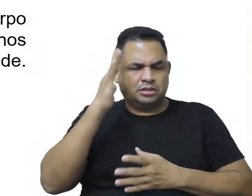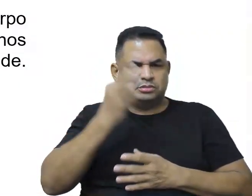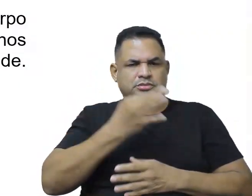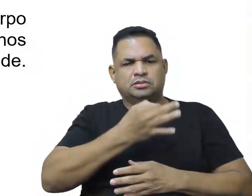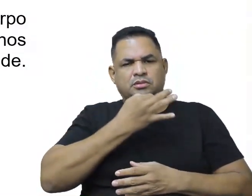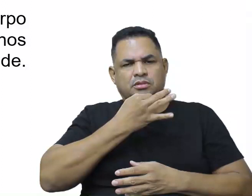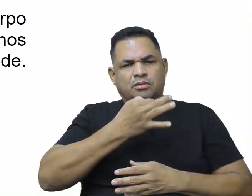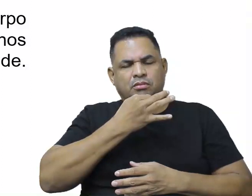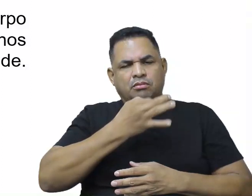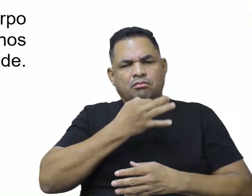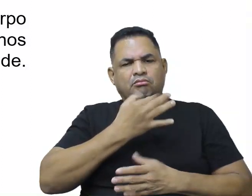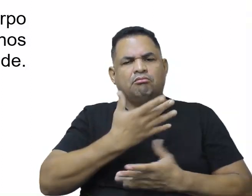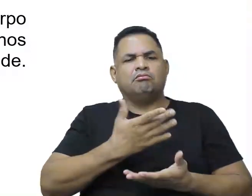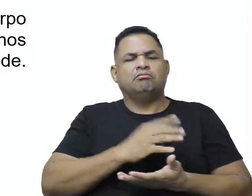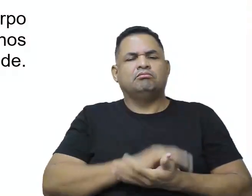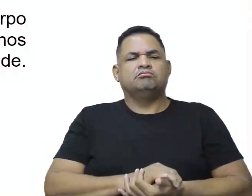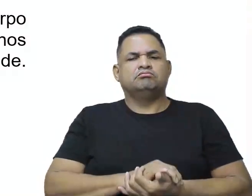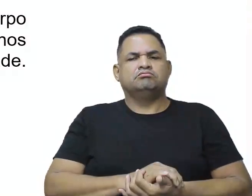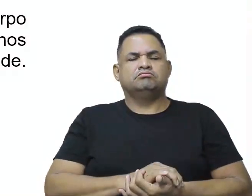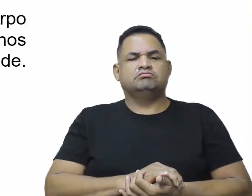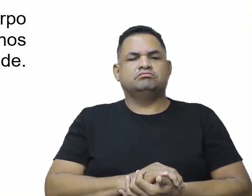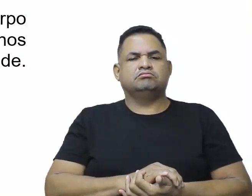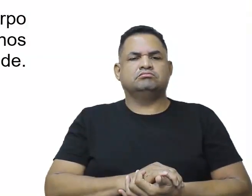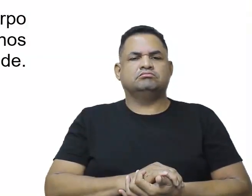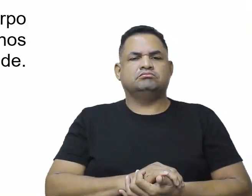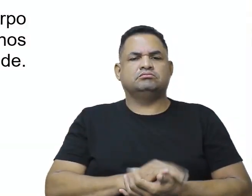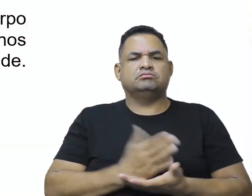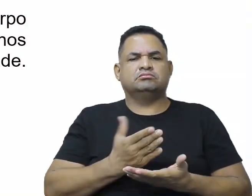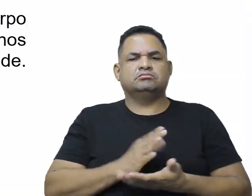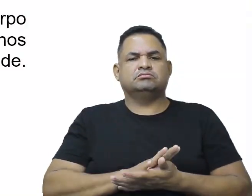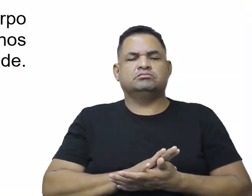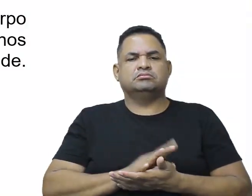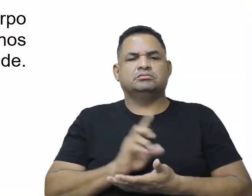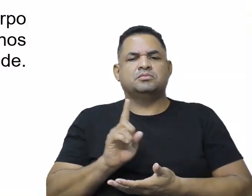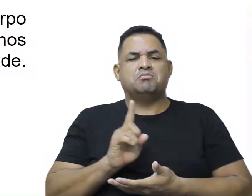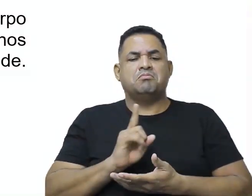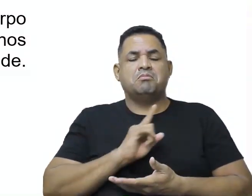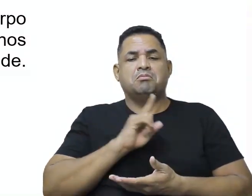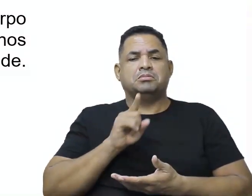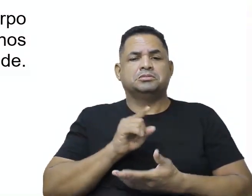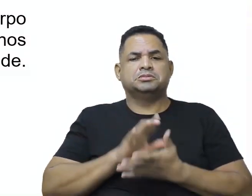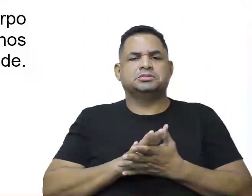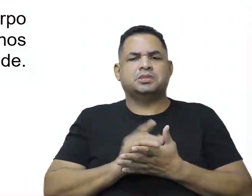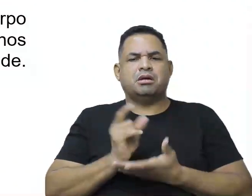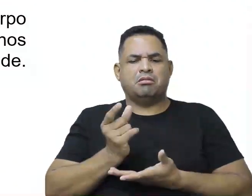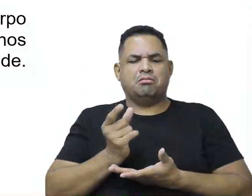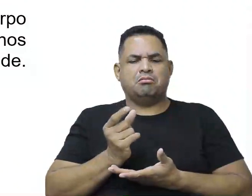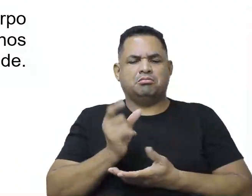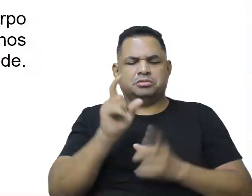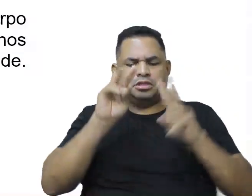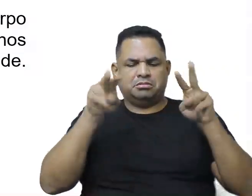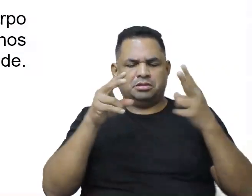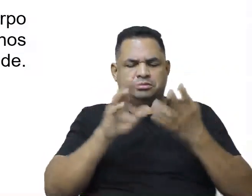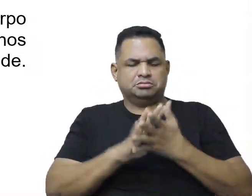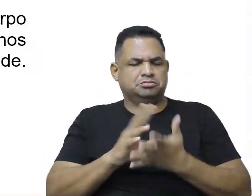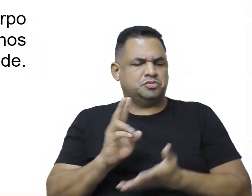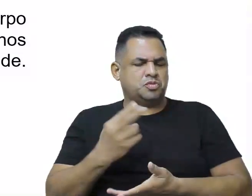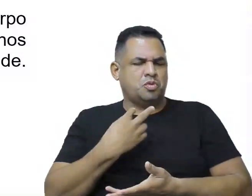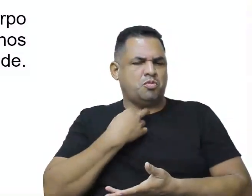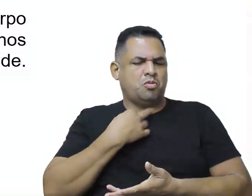concepções ou opiniões acerca de pontos não sujeitos a discussões